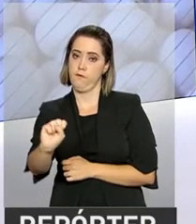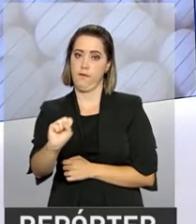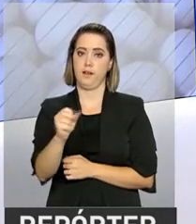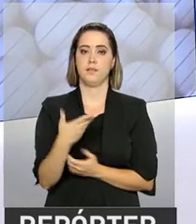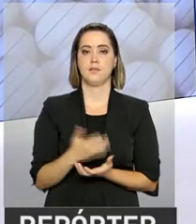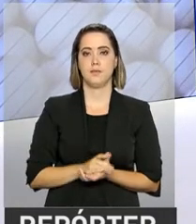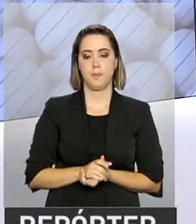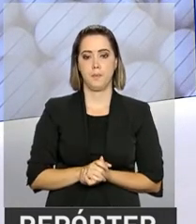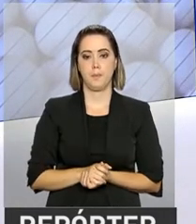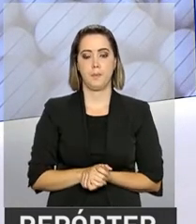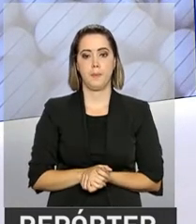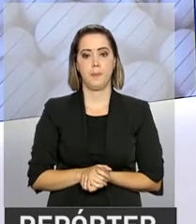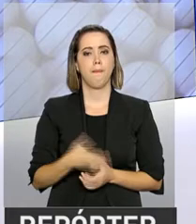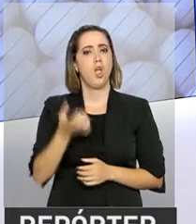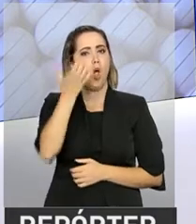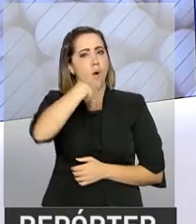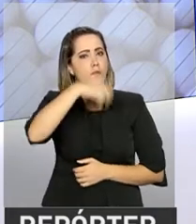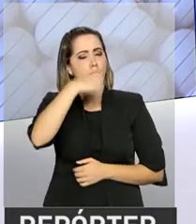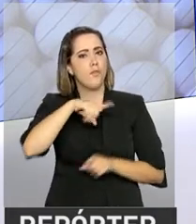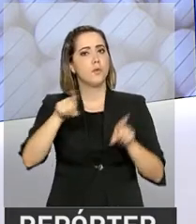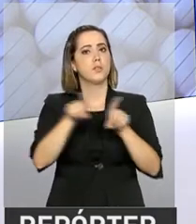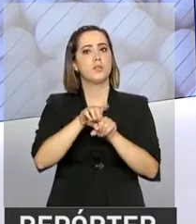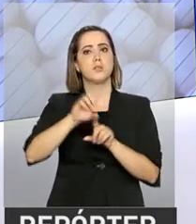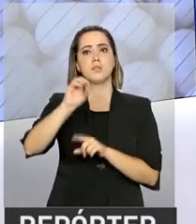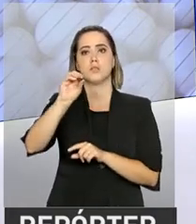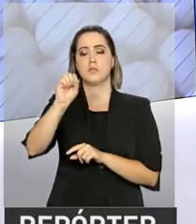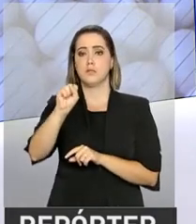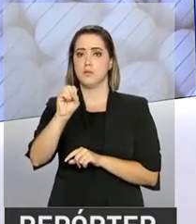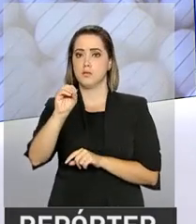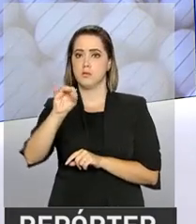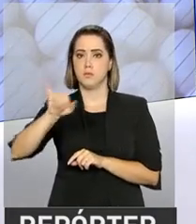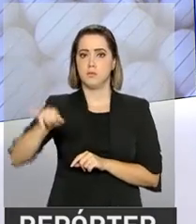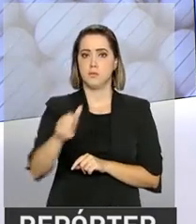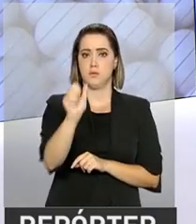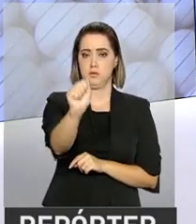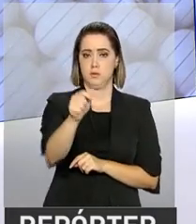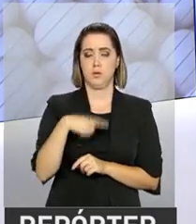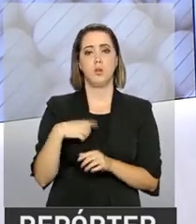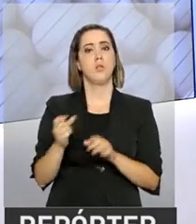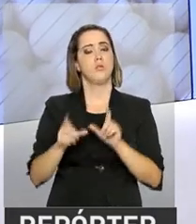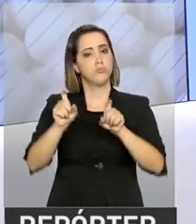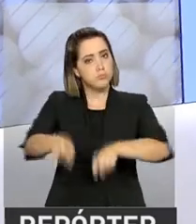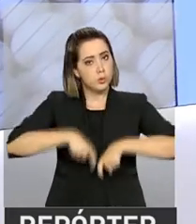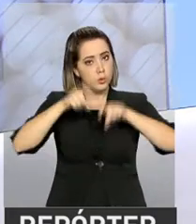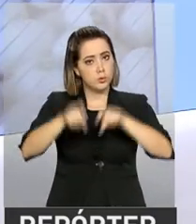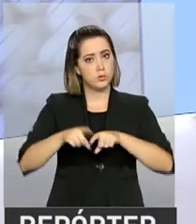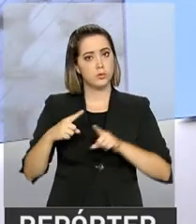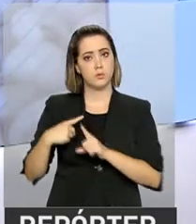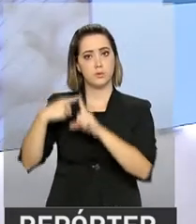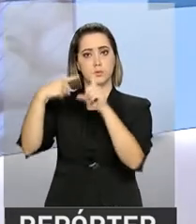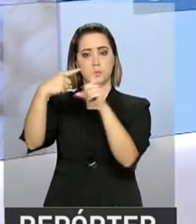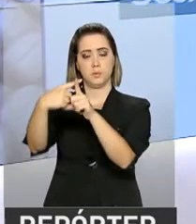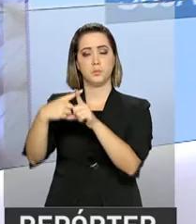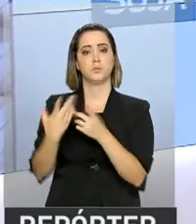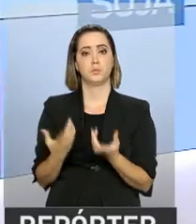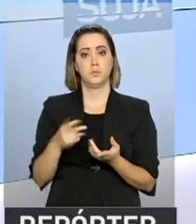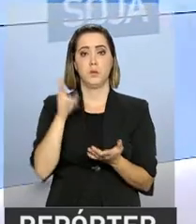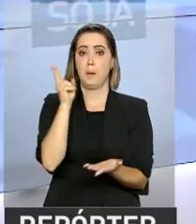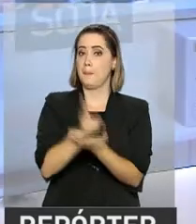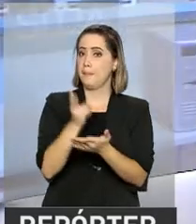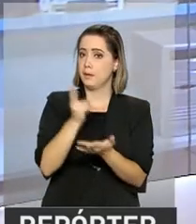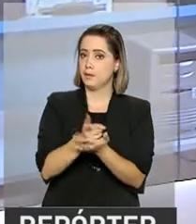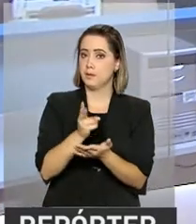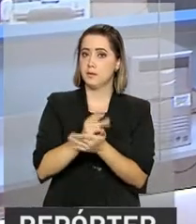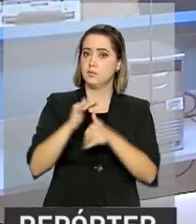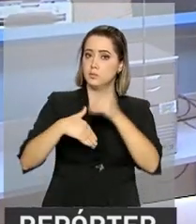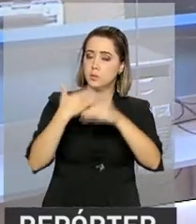10.663 vagas. Frutas e soja foram os cultivos responsáveis por esse resultado positivo. Mesmo com esse desempenho,